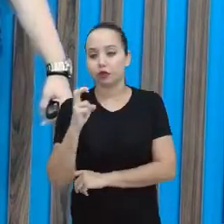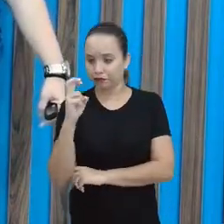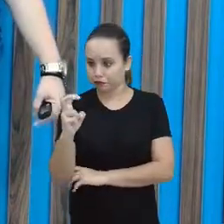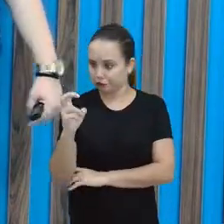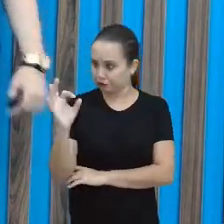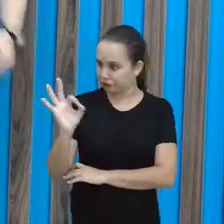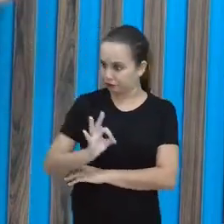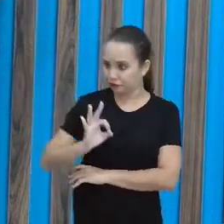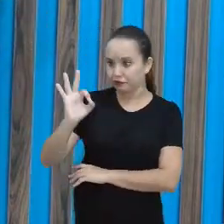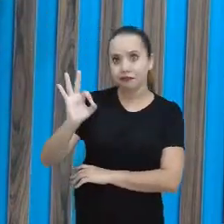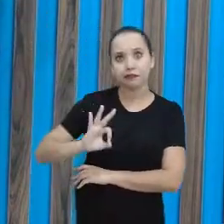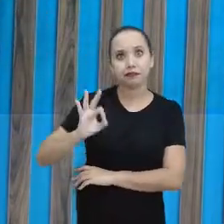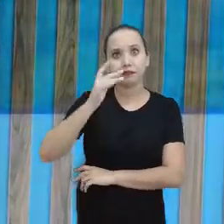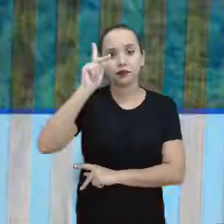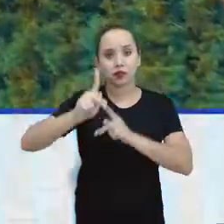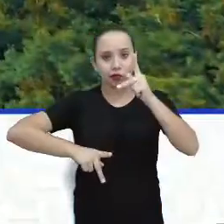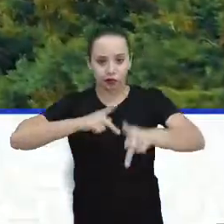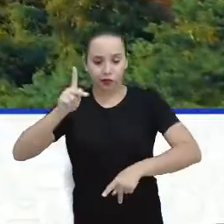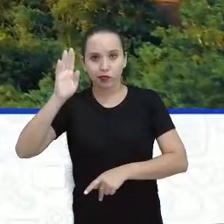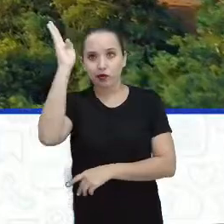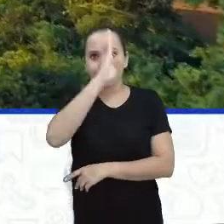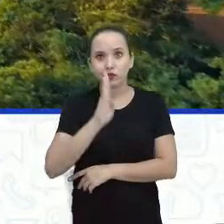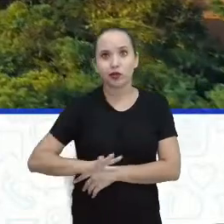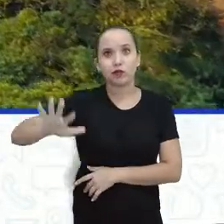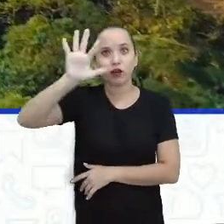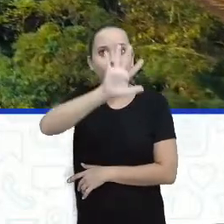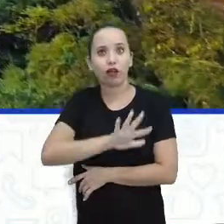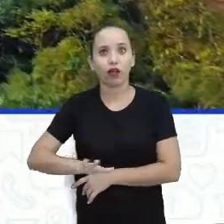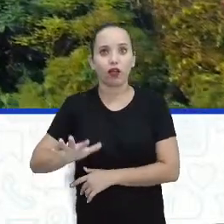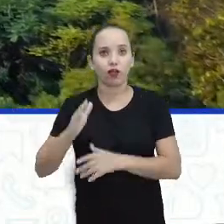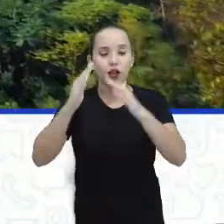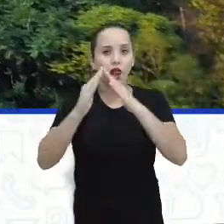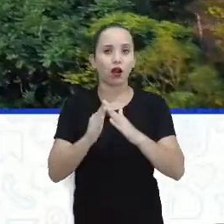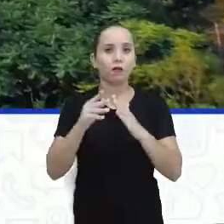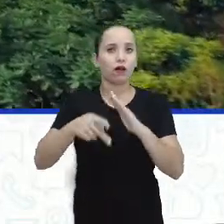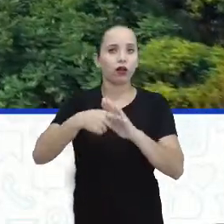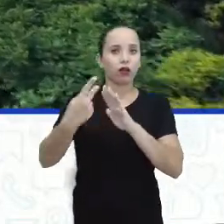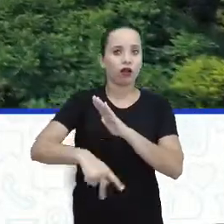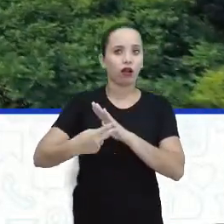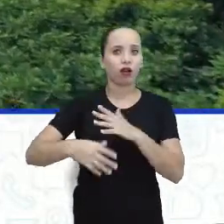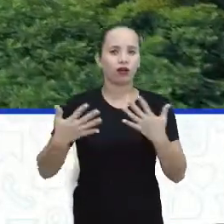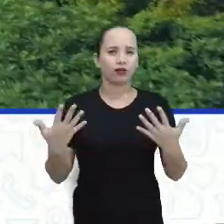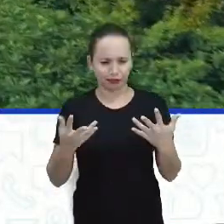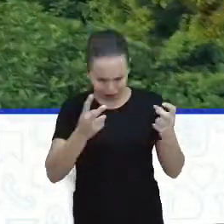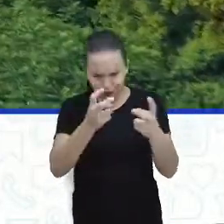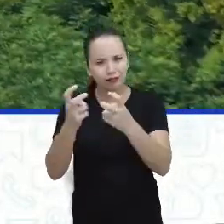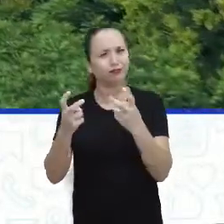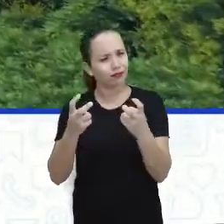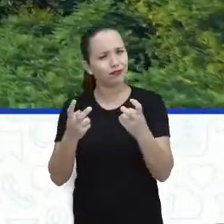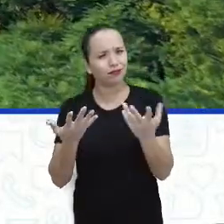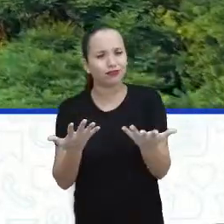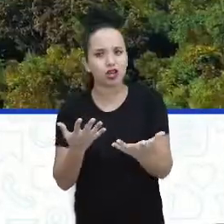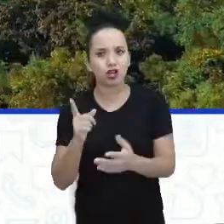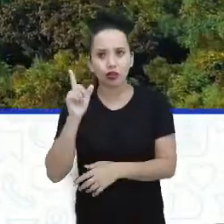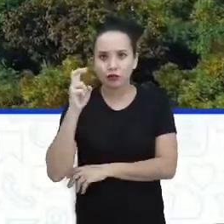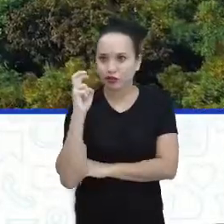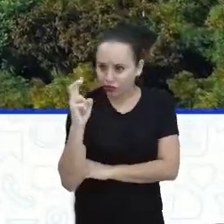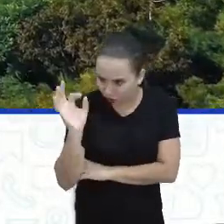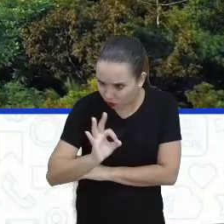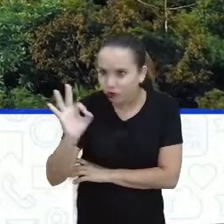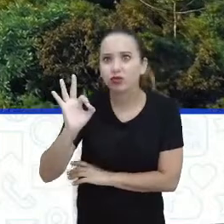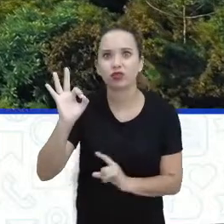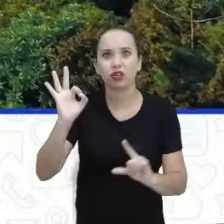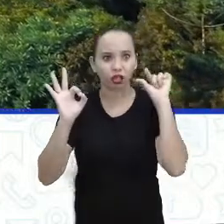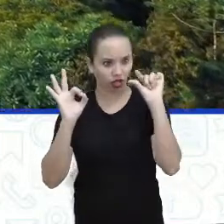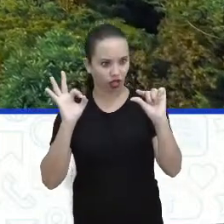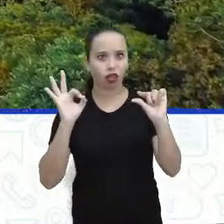de 5% dos brasileiros morando. Olha que coisa desigual, gente. 5% dos brasileiros, a minoria, né? A